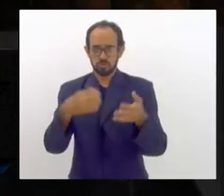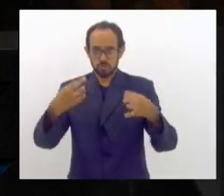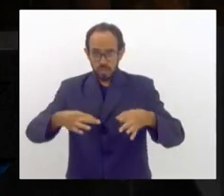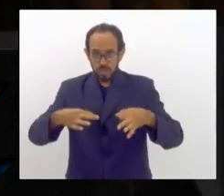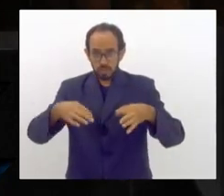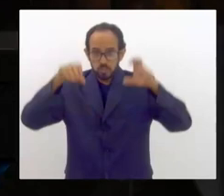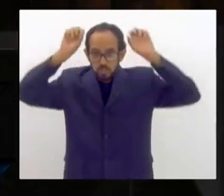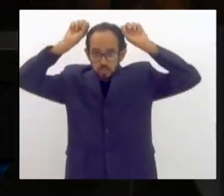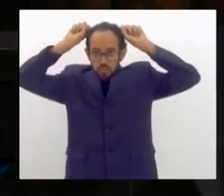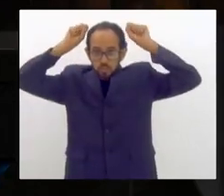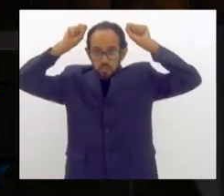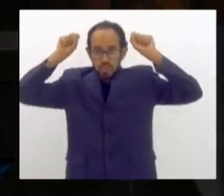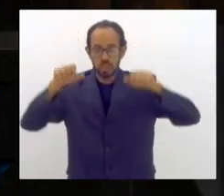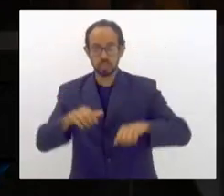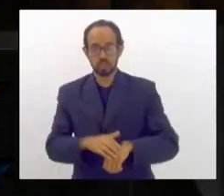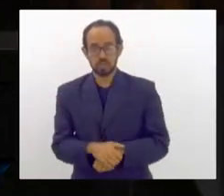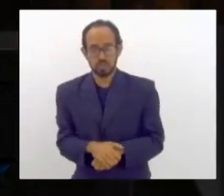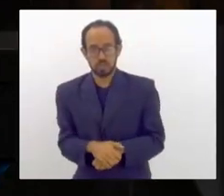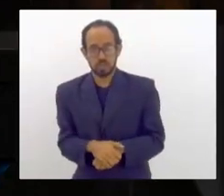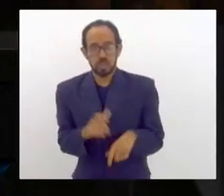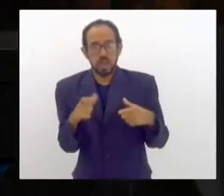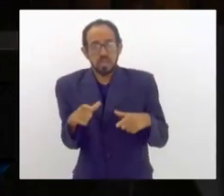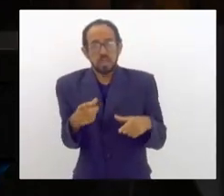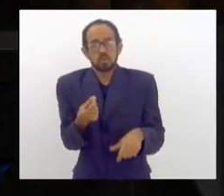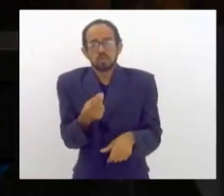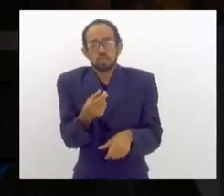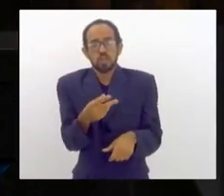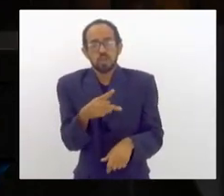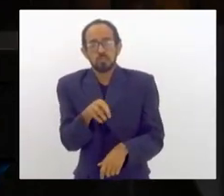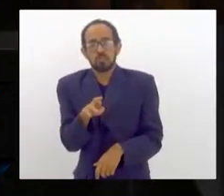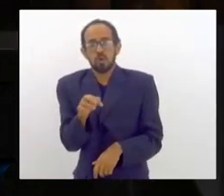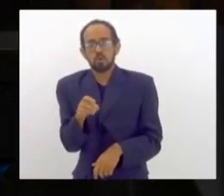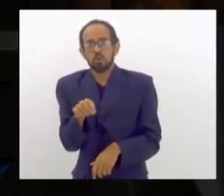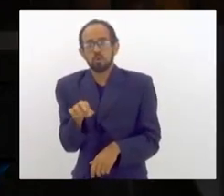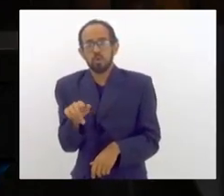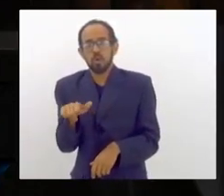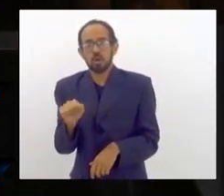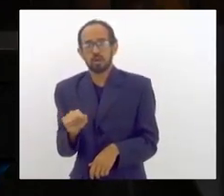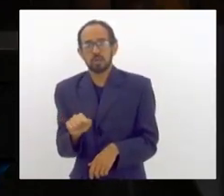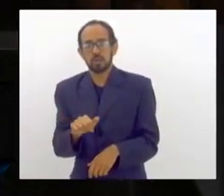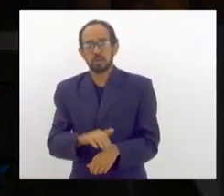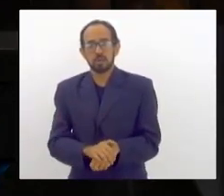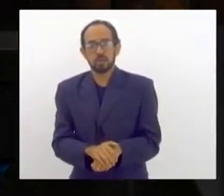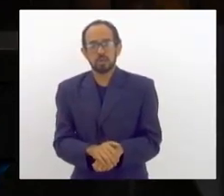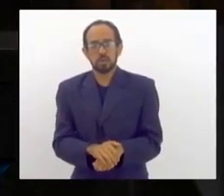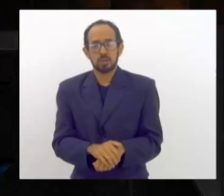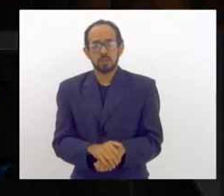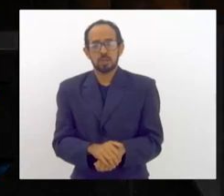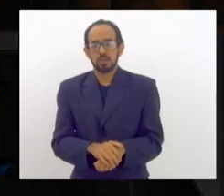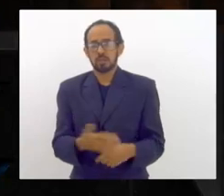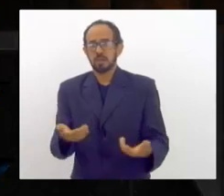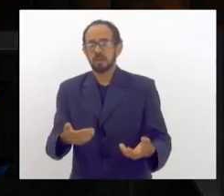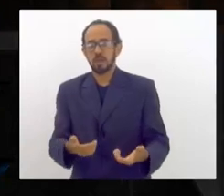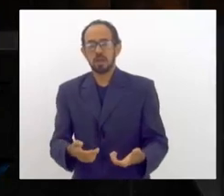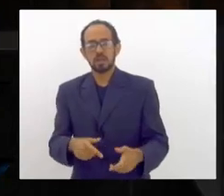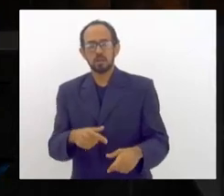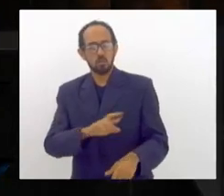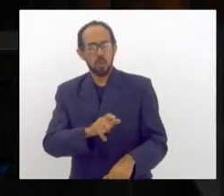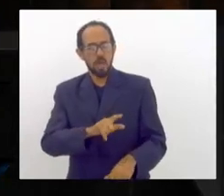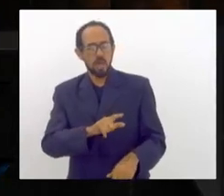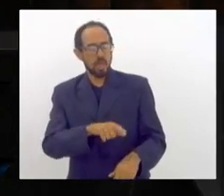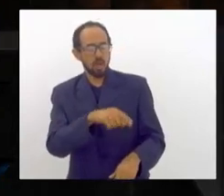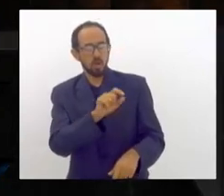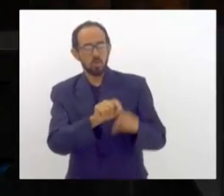Cadê? Cadê o dinheiro dessas produtoras que a gente está precisando para investir na comunidade, para investir em projetos? E não é esses projetos sociais de vocês, não,